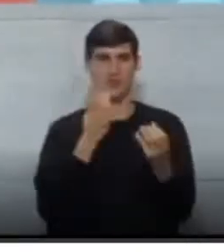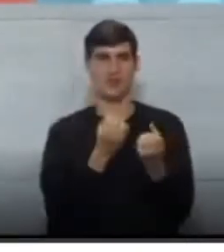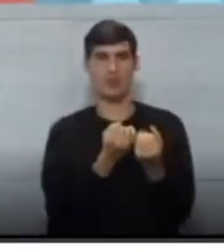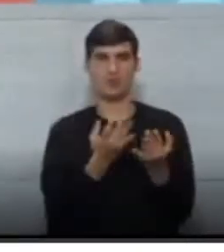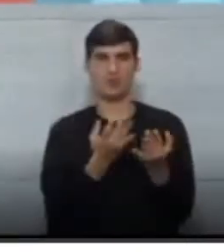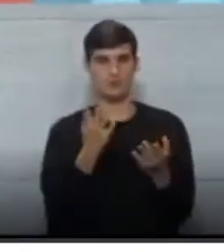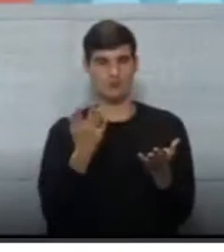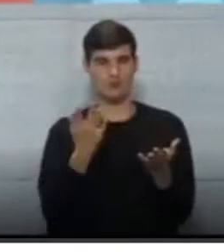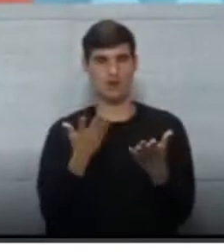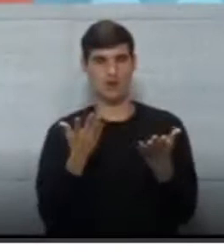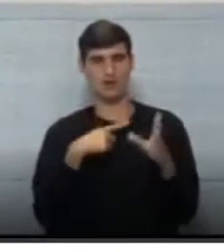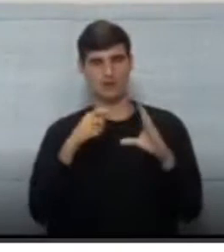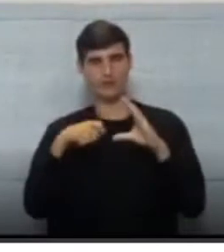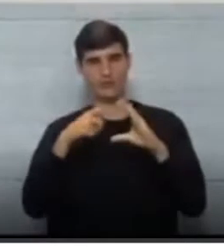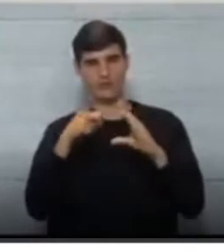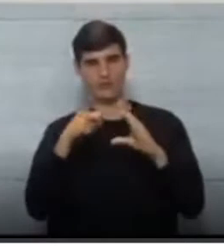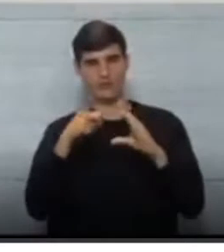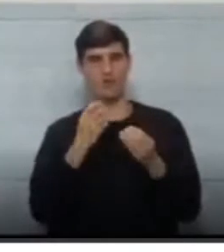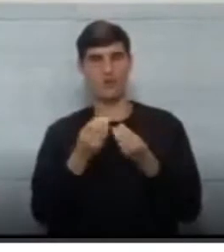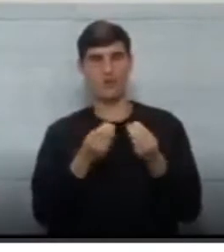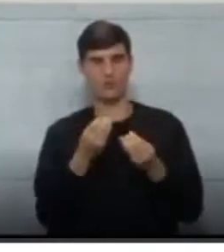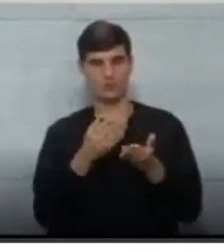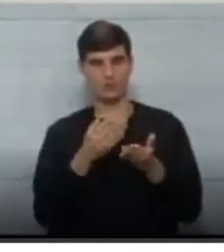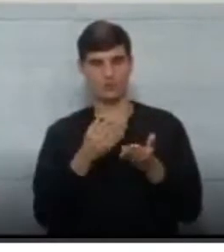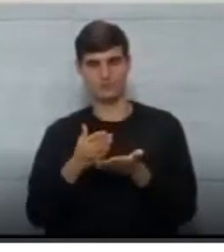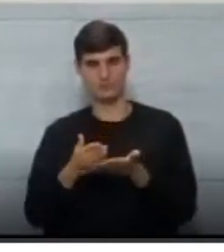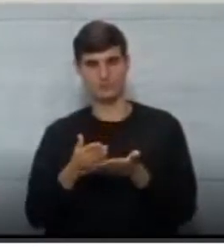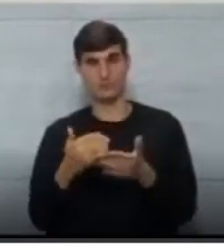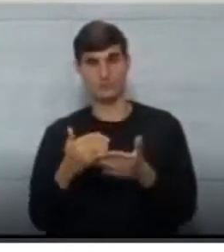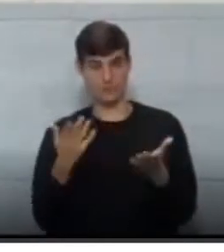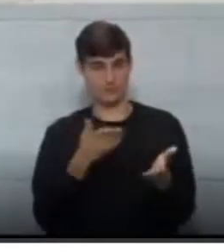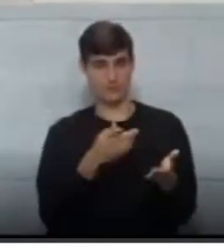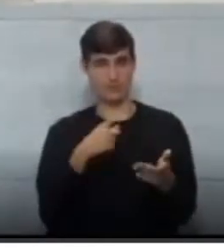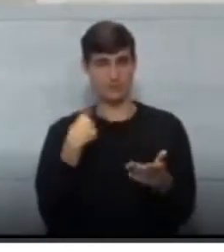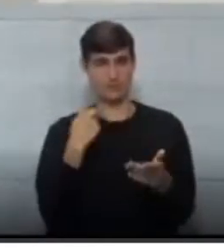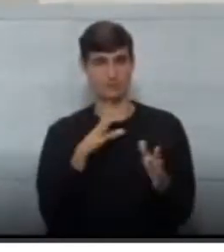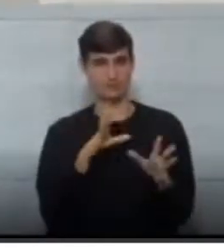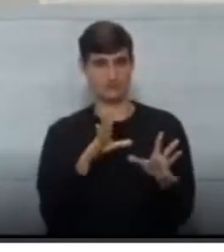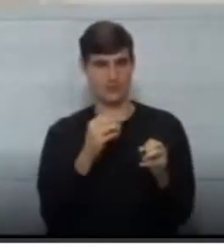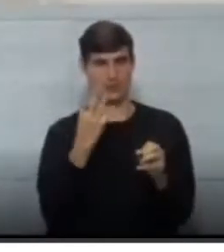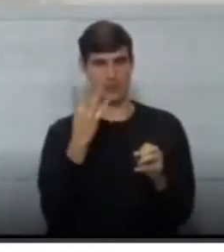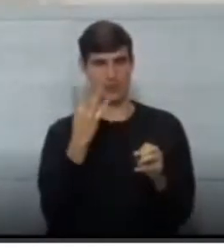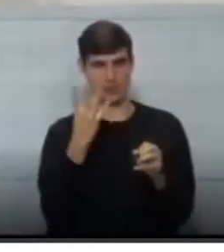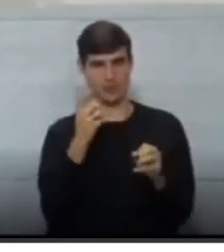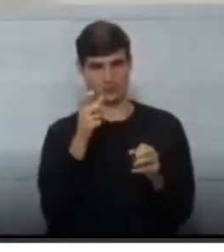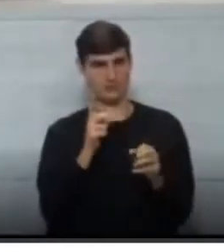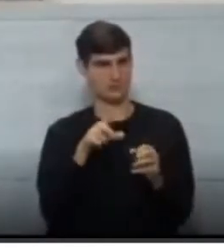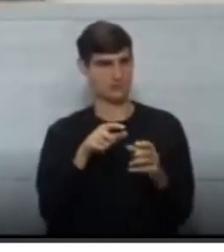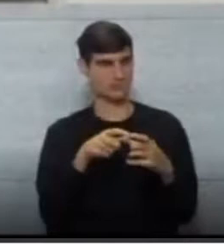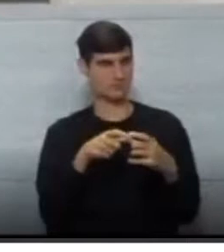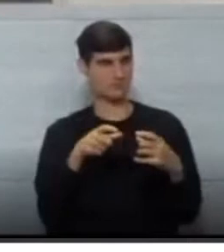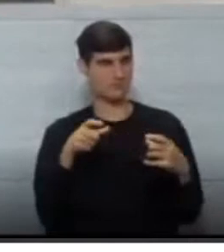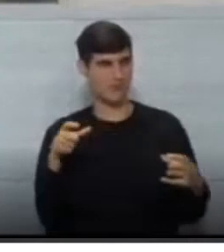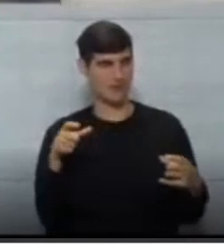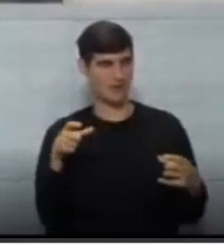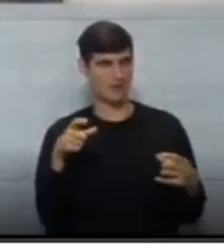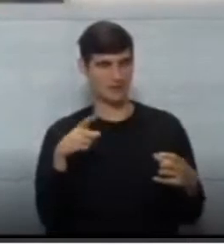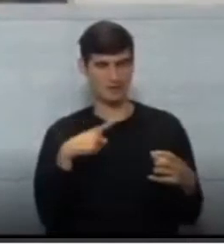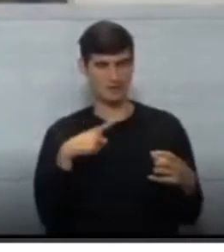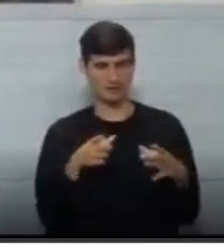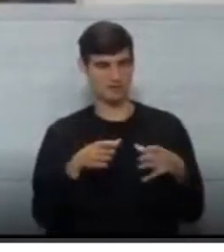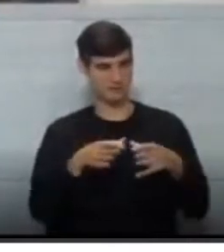vamos para o vídeo para a gente ver como é esse procedimento. Então, nesse procedimento, nós vamos pegar as 4 placas com